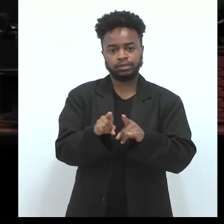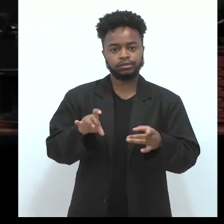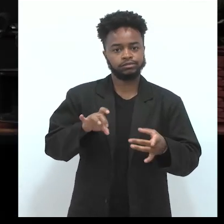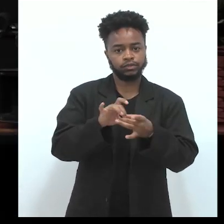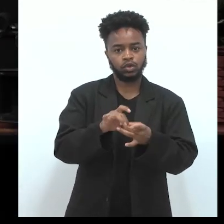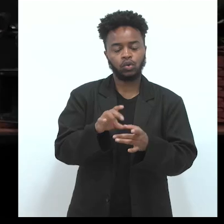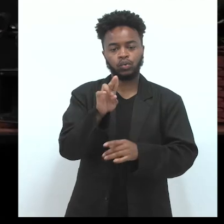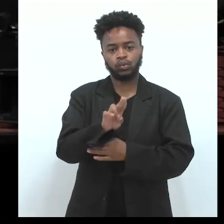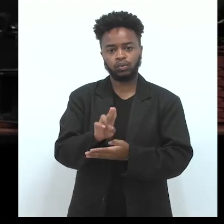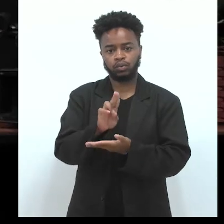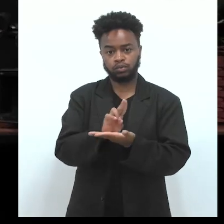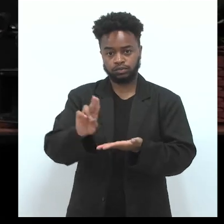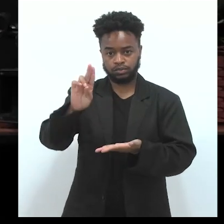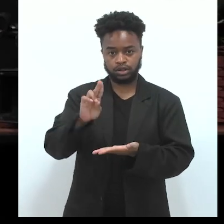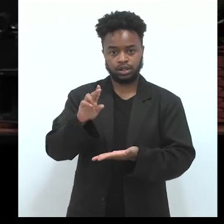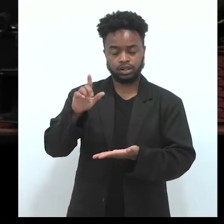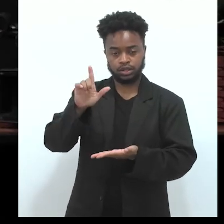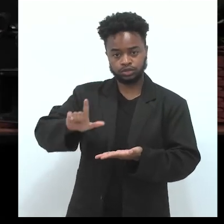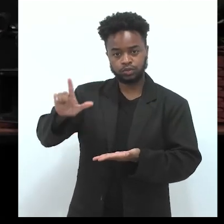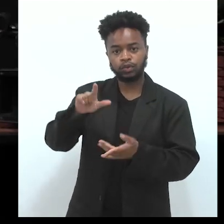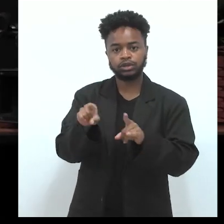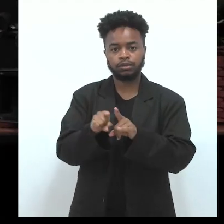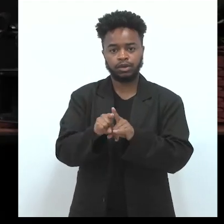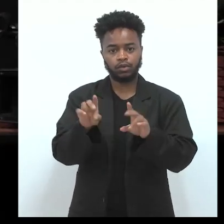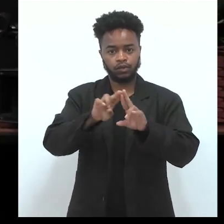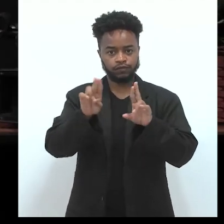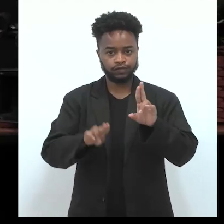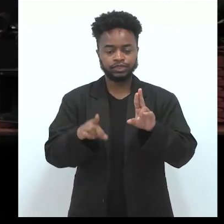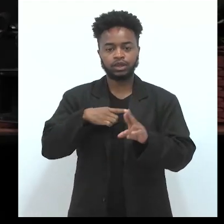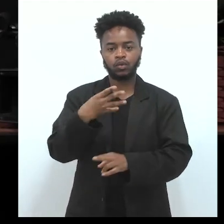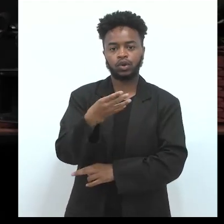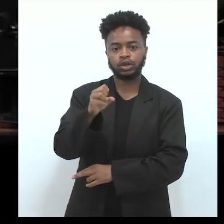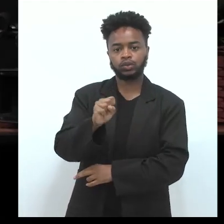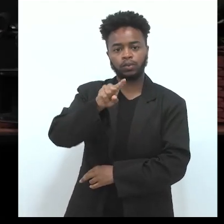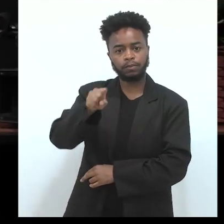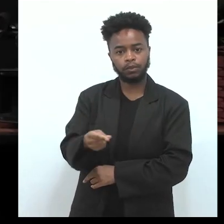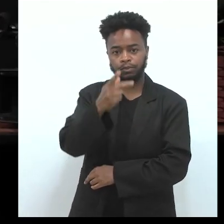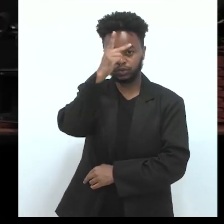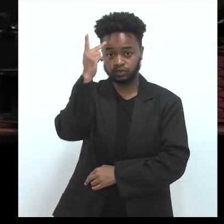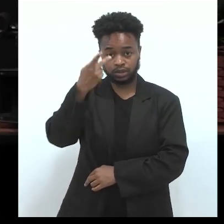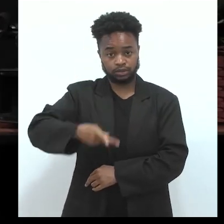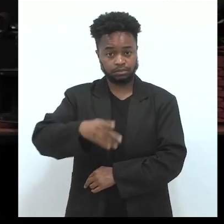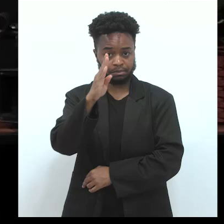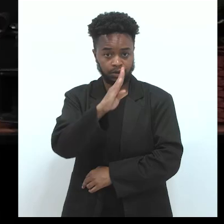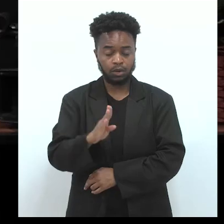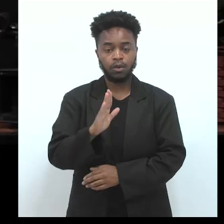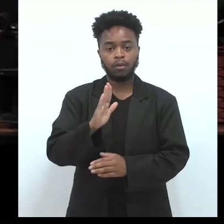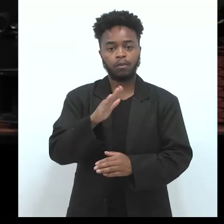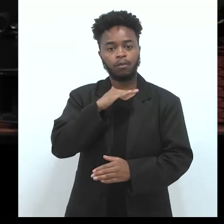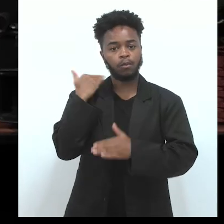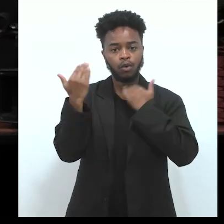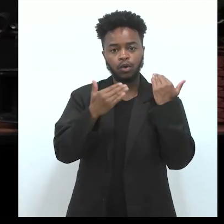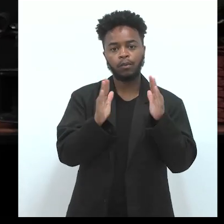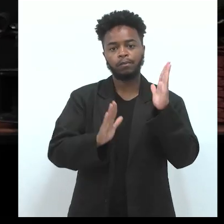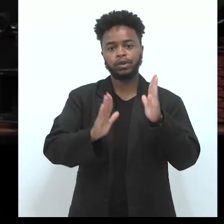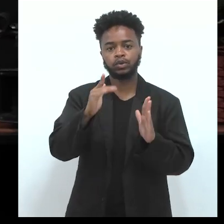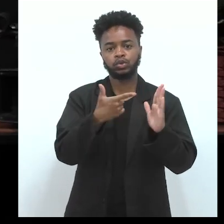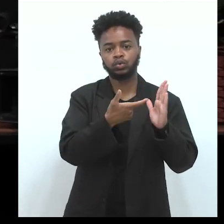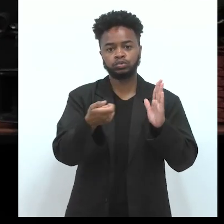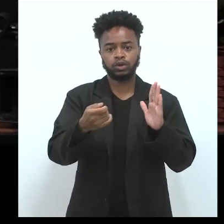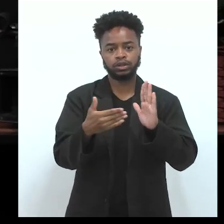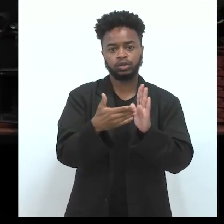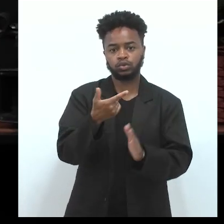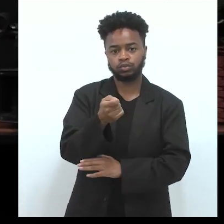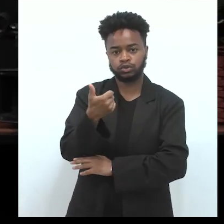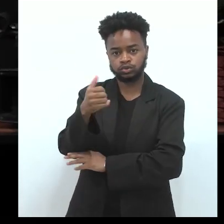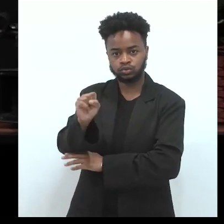a Universidade de Lisboa e a UFRJ, 48 mil brasileiros morreram entre 2000 e 2018 por